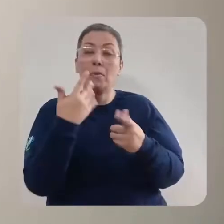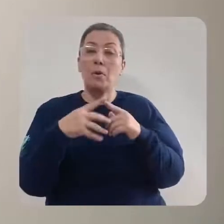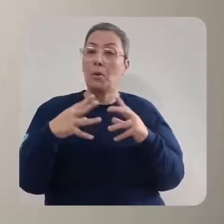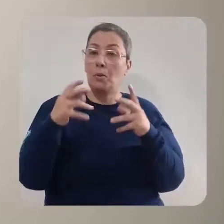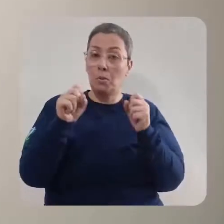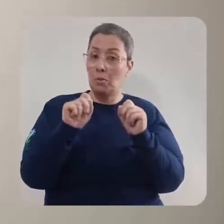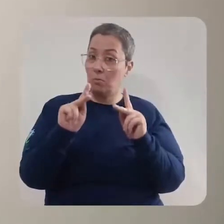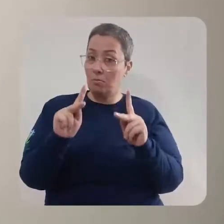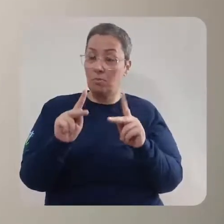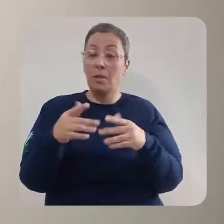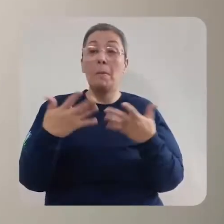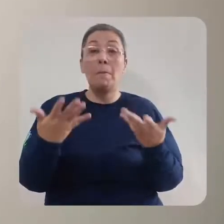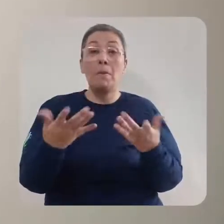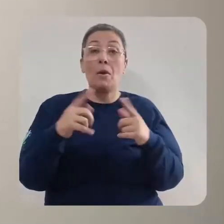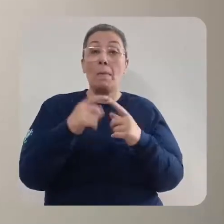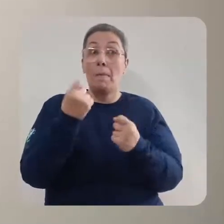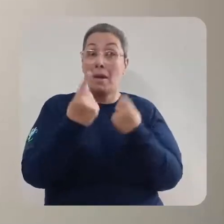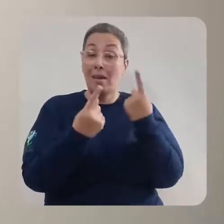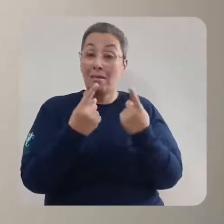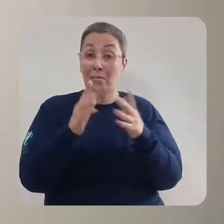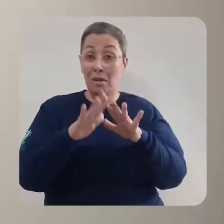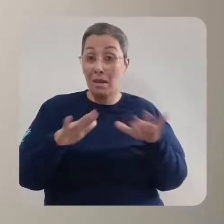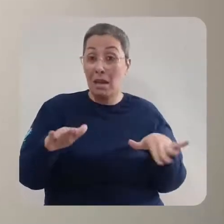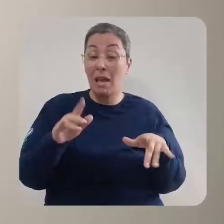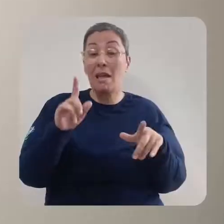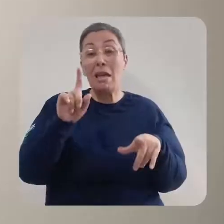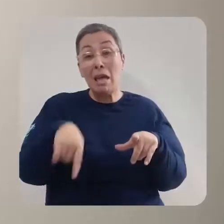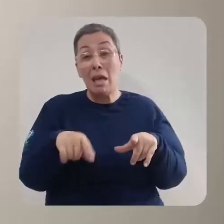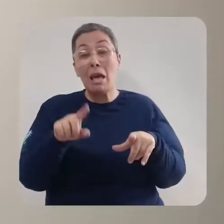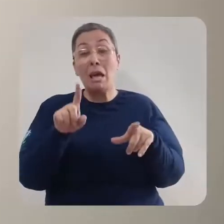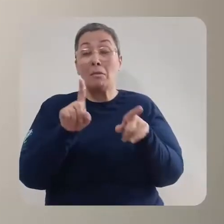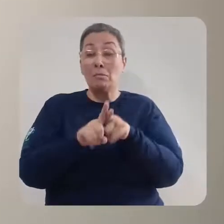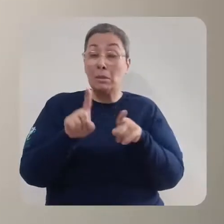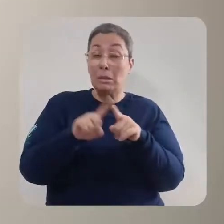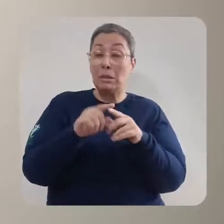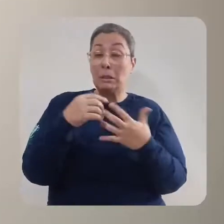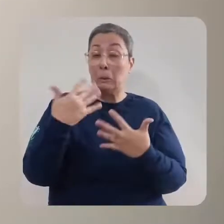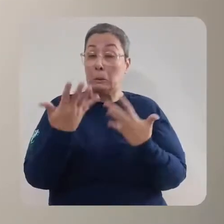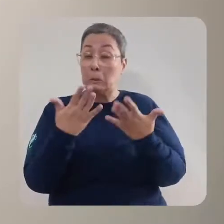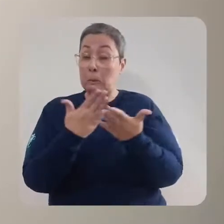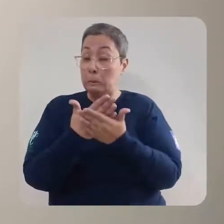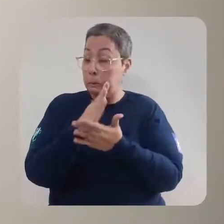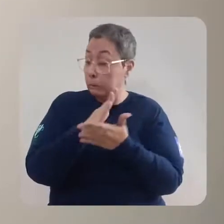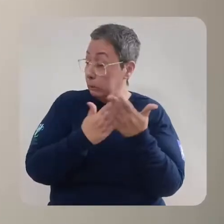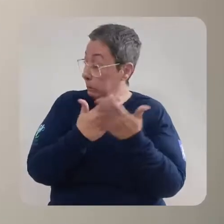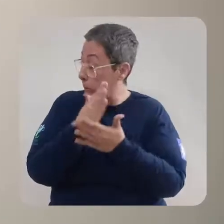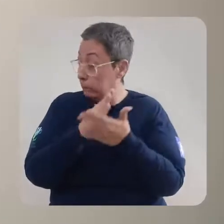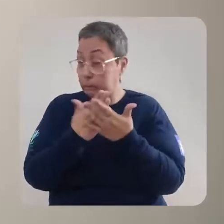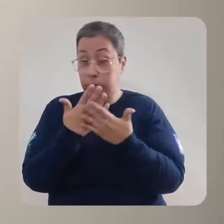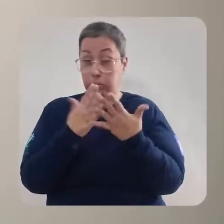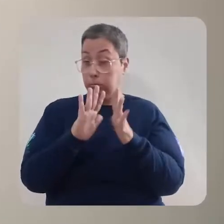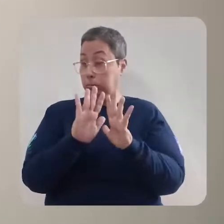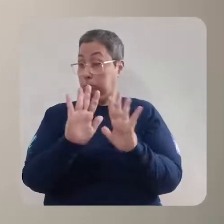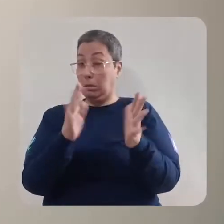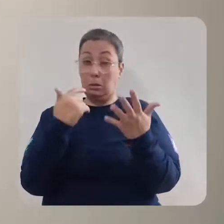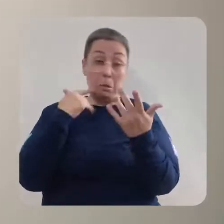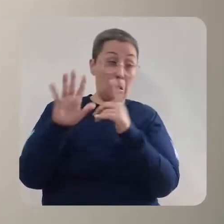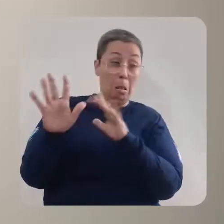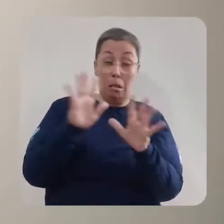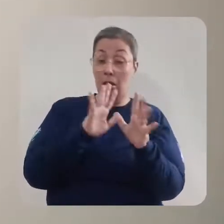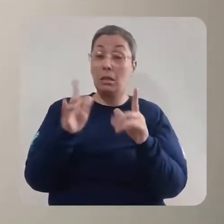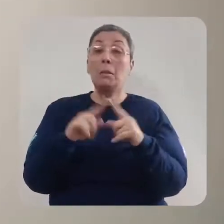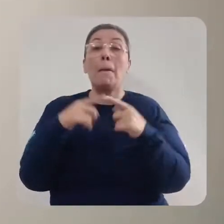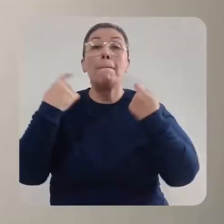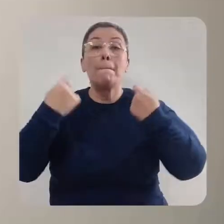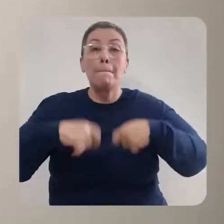rosto e tudo bem. Para algumas crianças, isso pode ser algo extremamente aversivo.